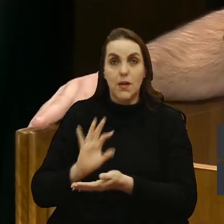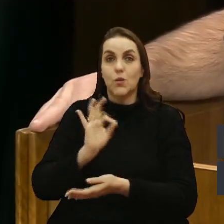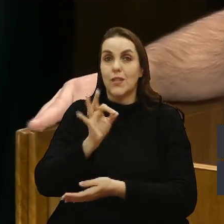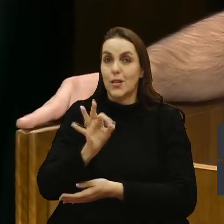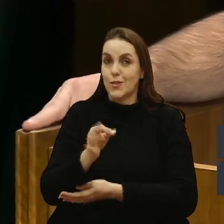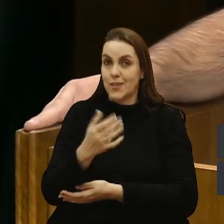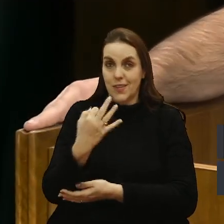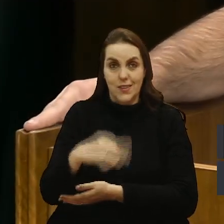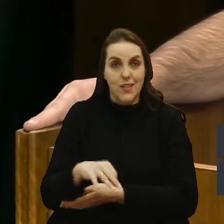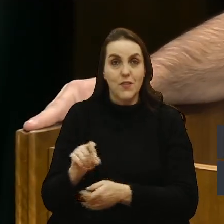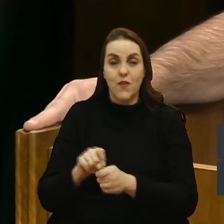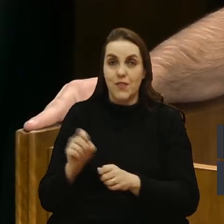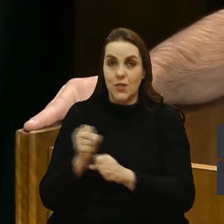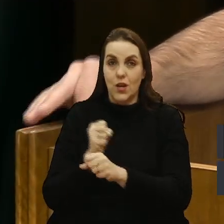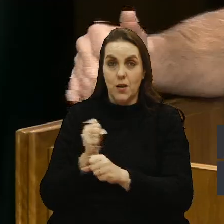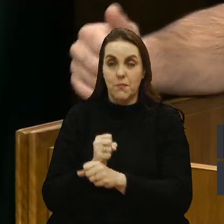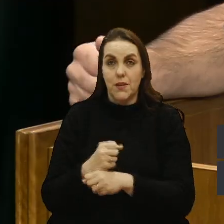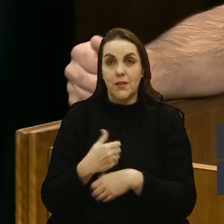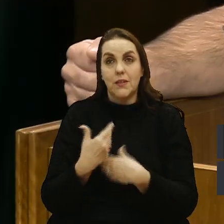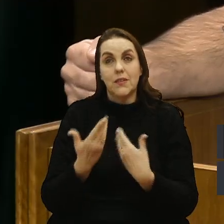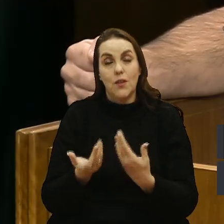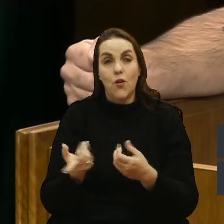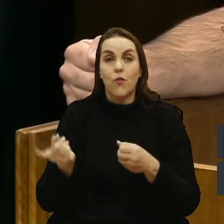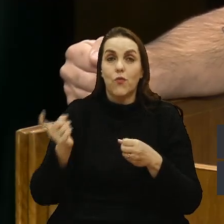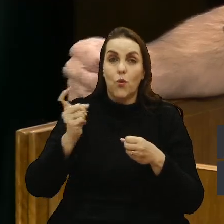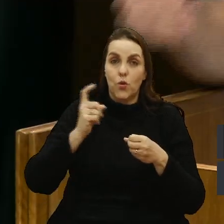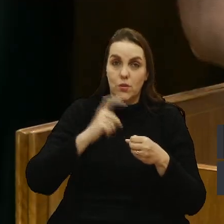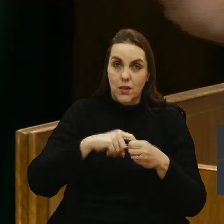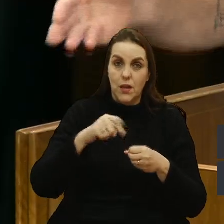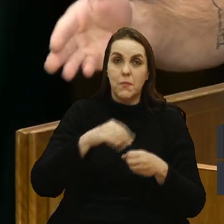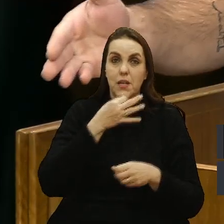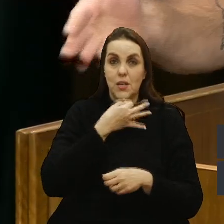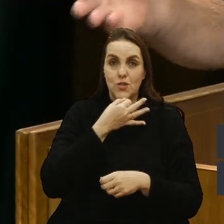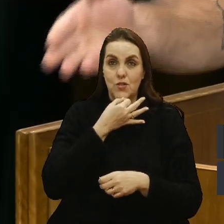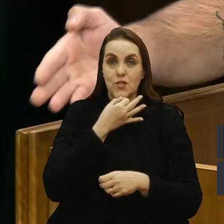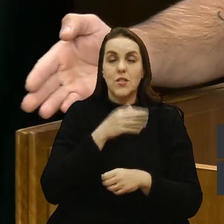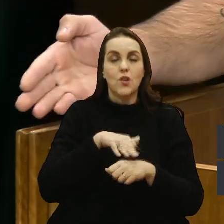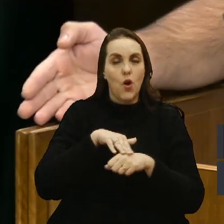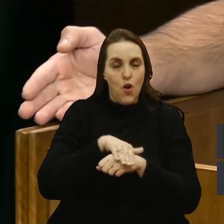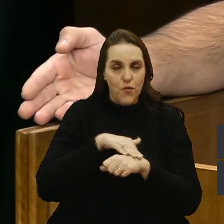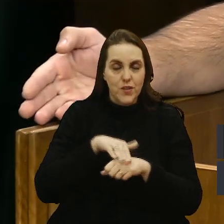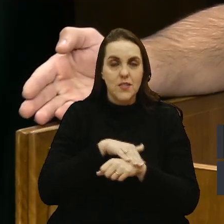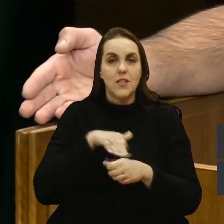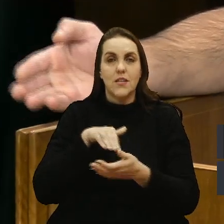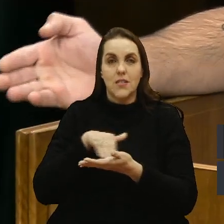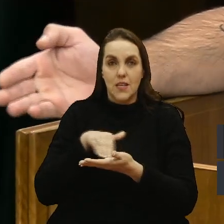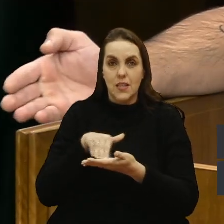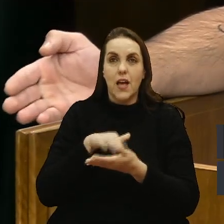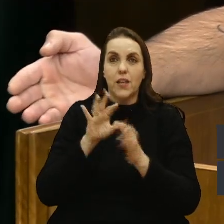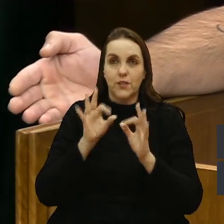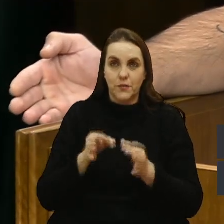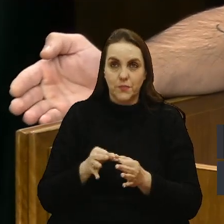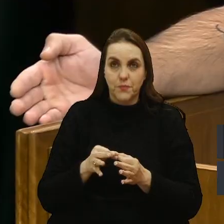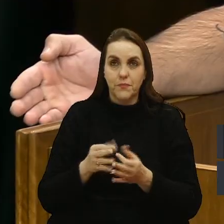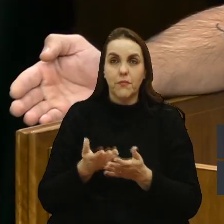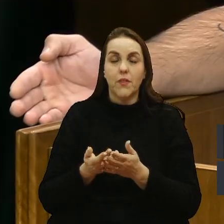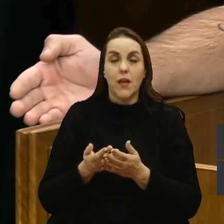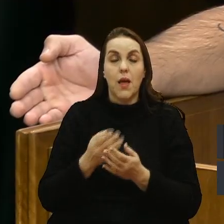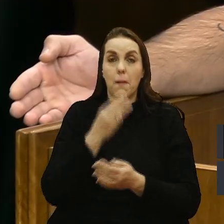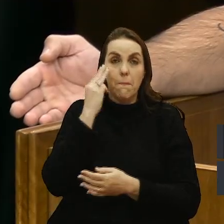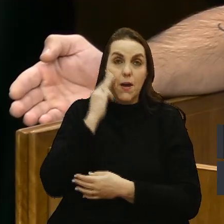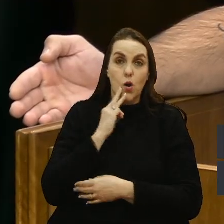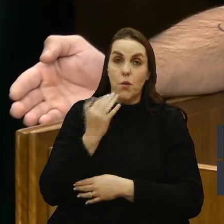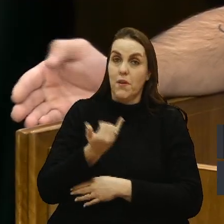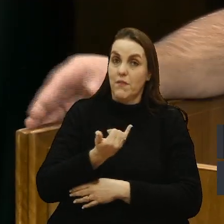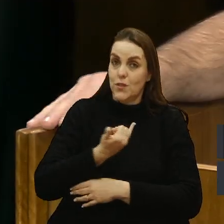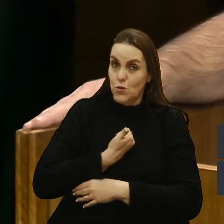vai ser executado. E aí eu voltei para Caxias e falei com o secretário, o Marcon me alertou, talvez